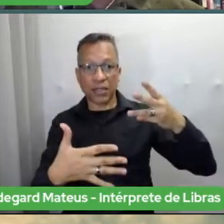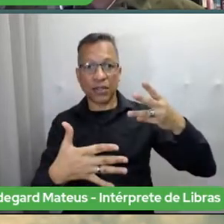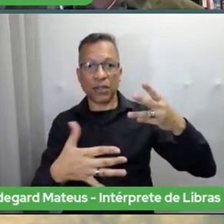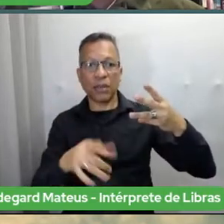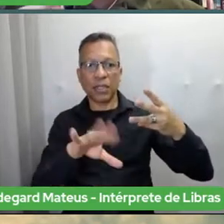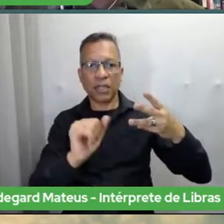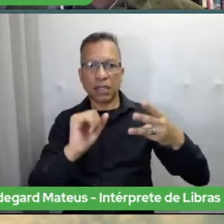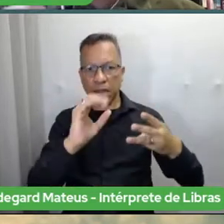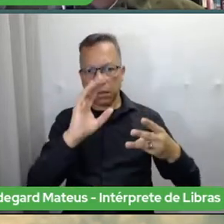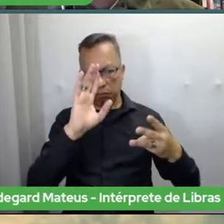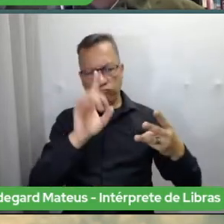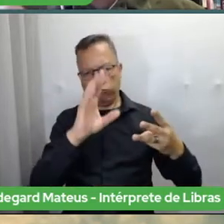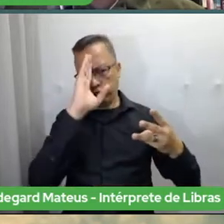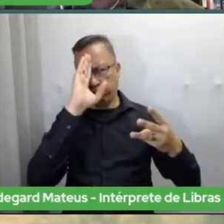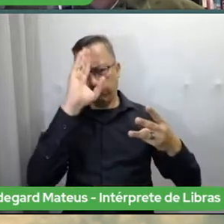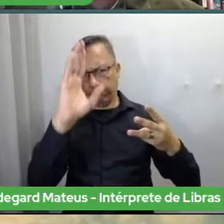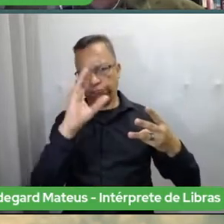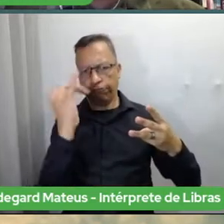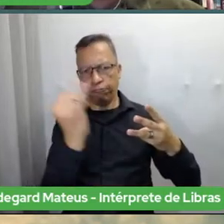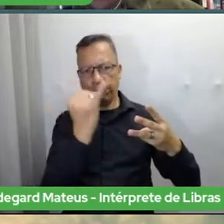dados, né, e dos problemas da